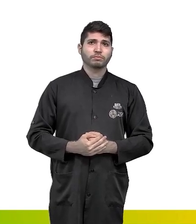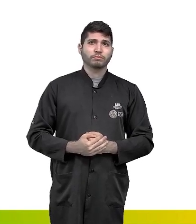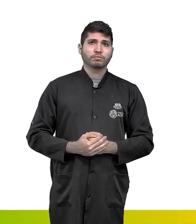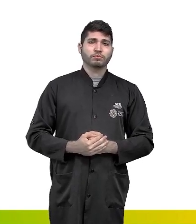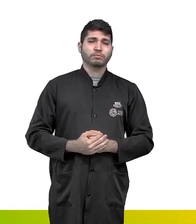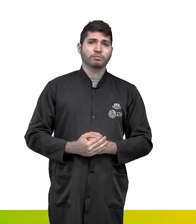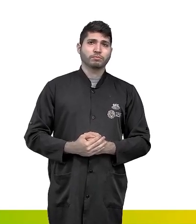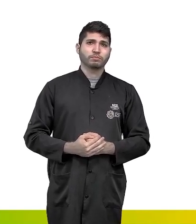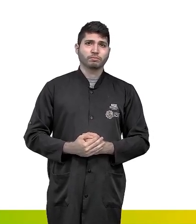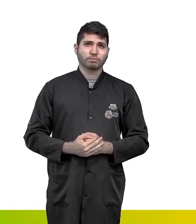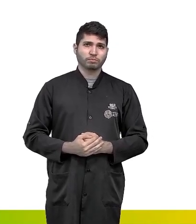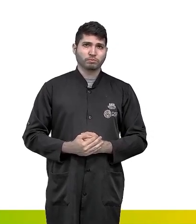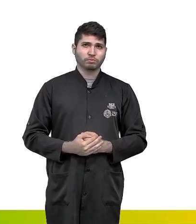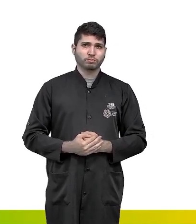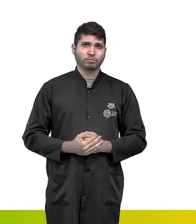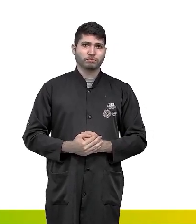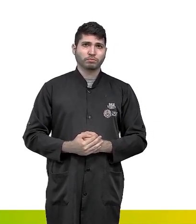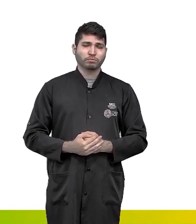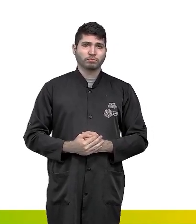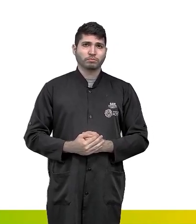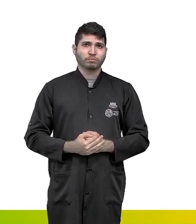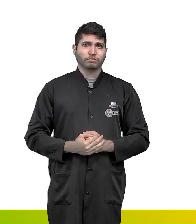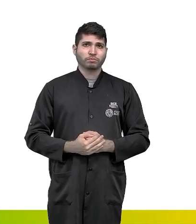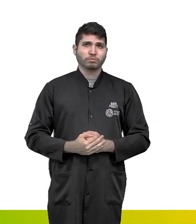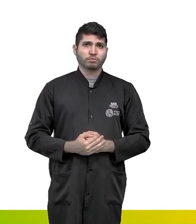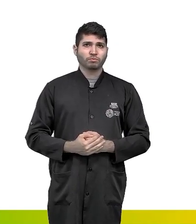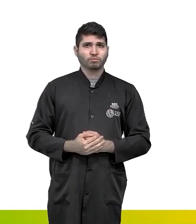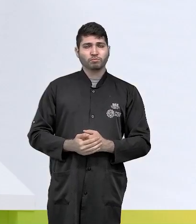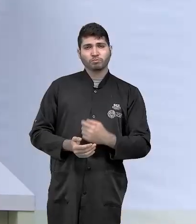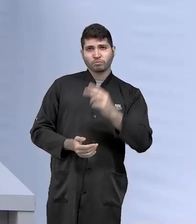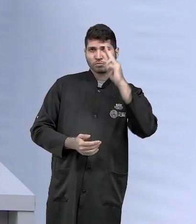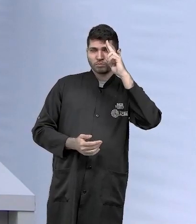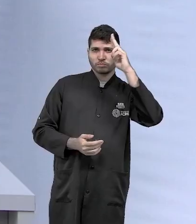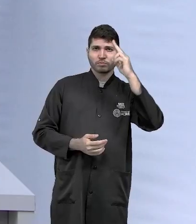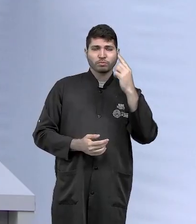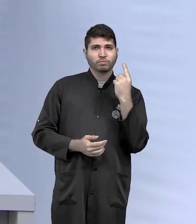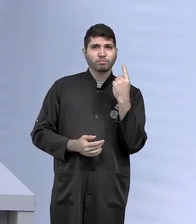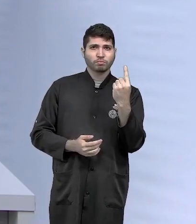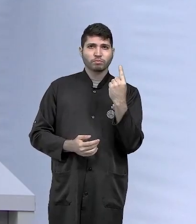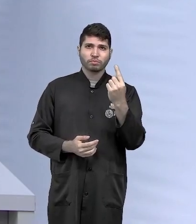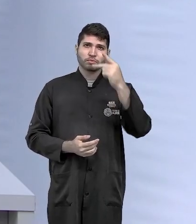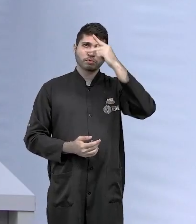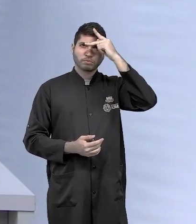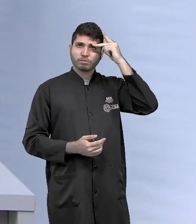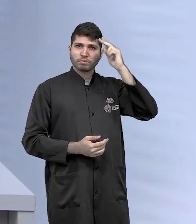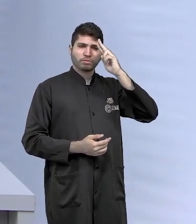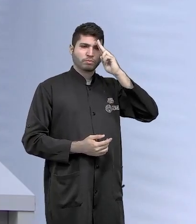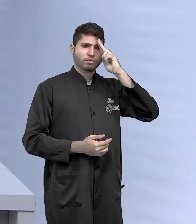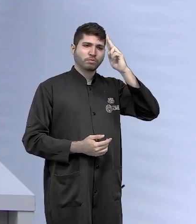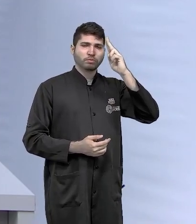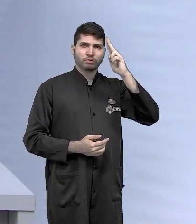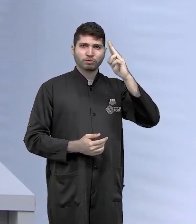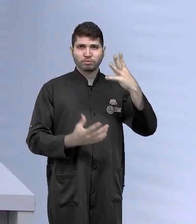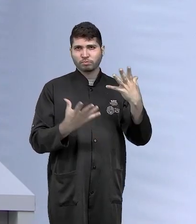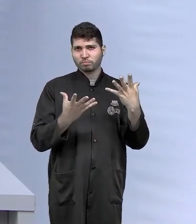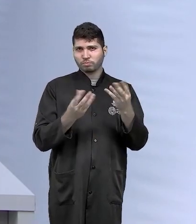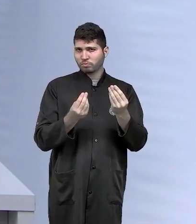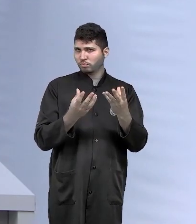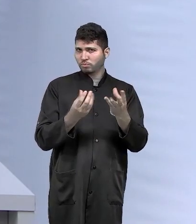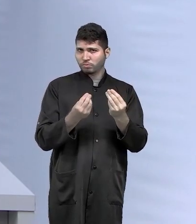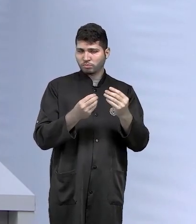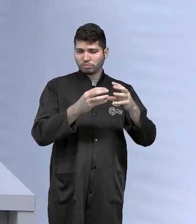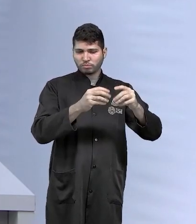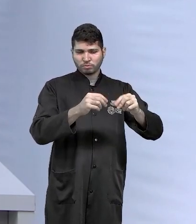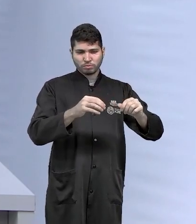lote 1 e lote 2. Então, só um dono, só uma pessoa era dona de muita terra.